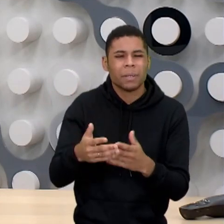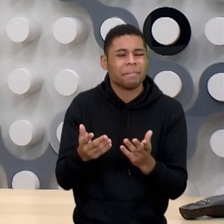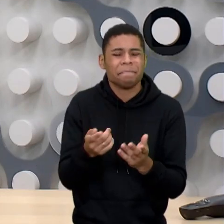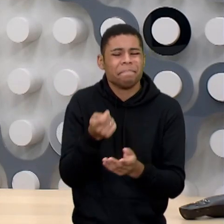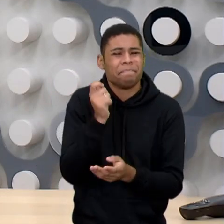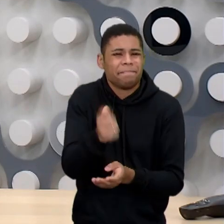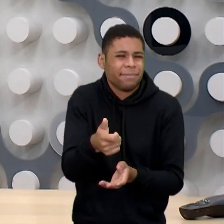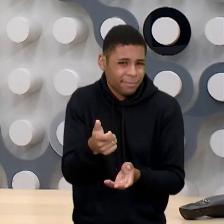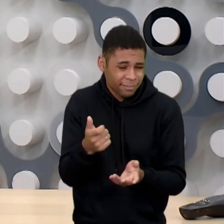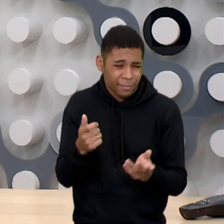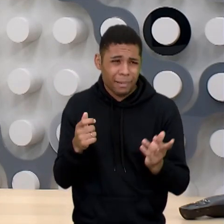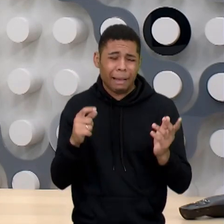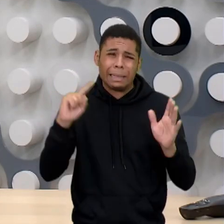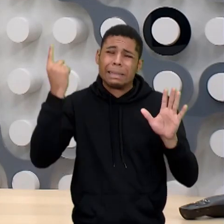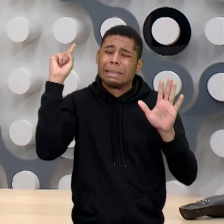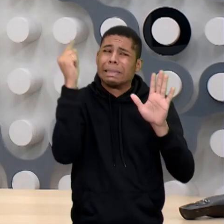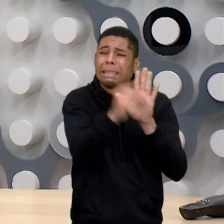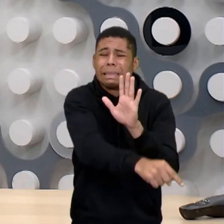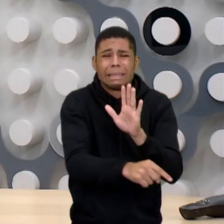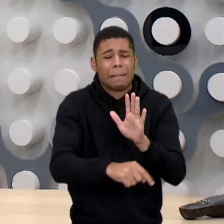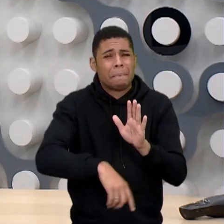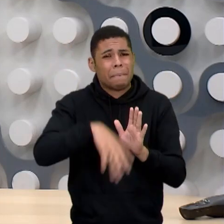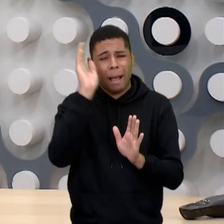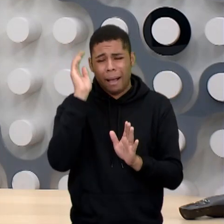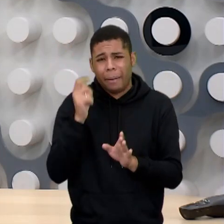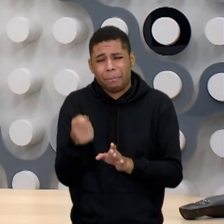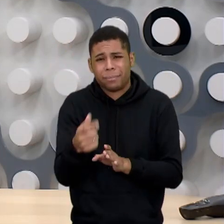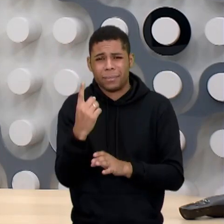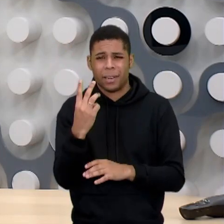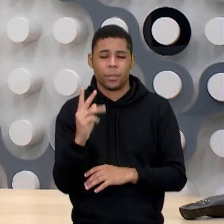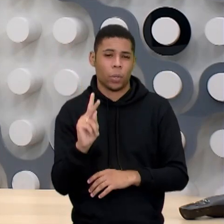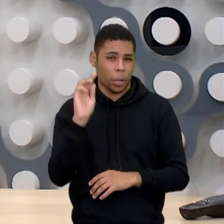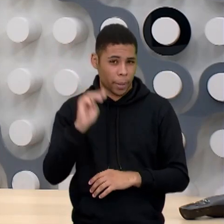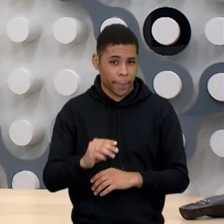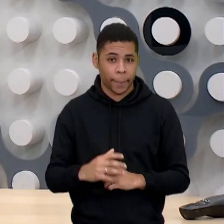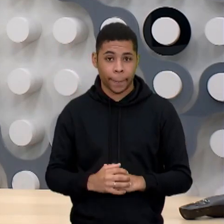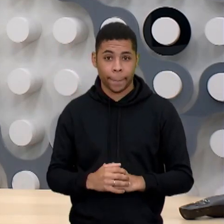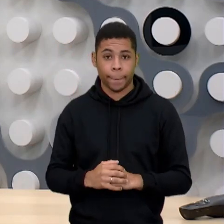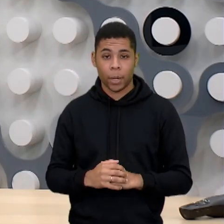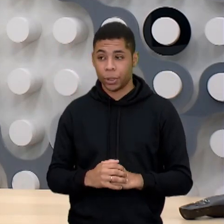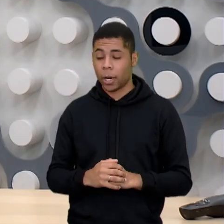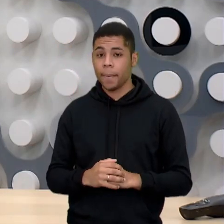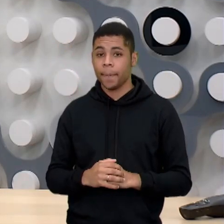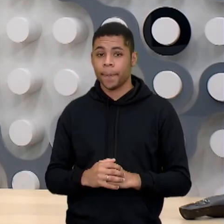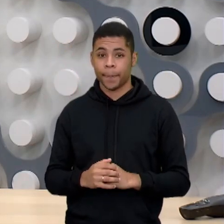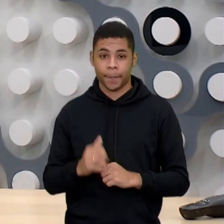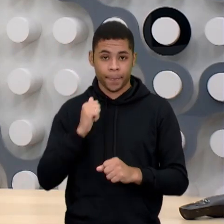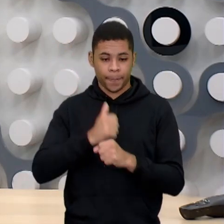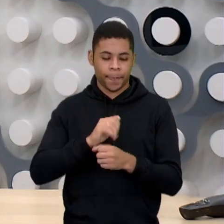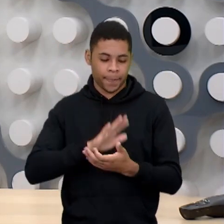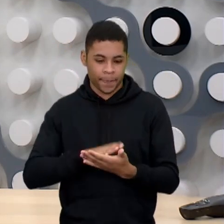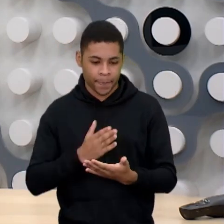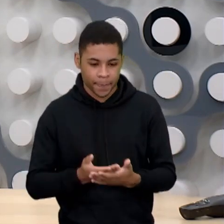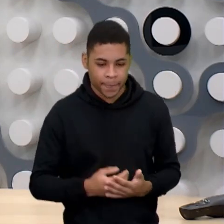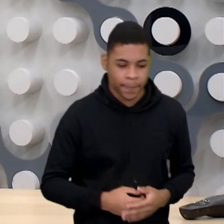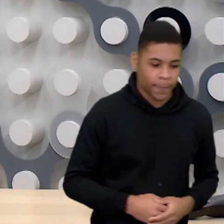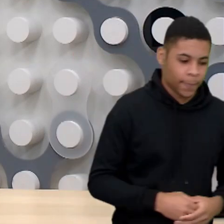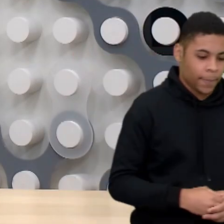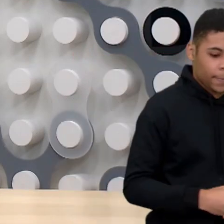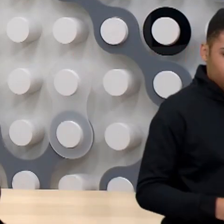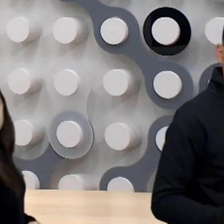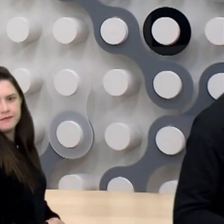pequeno, né, do que nós podemos conhecer, né, das profundezas aí do nosso planeta. É lógico que com a modernidade,